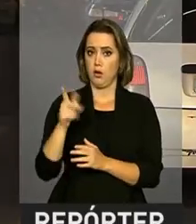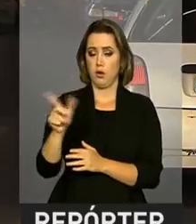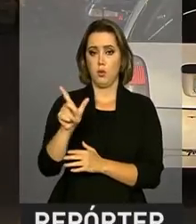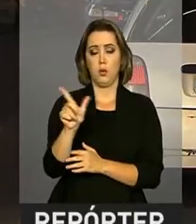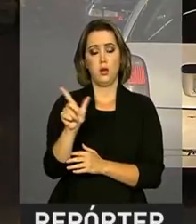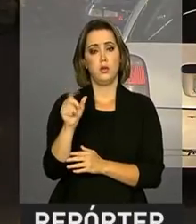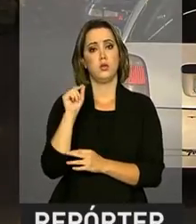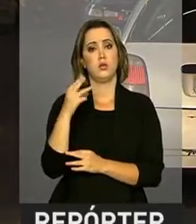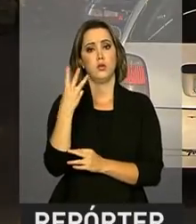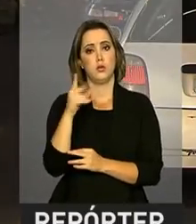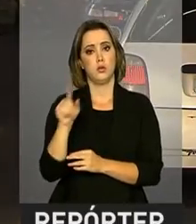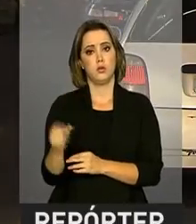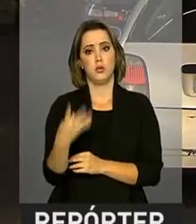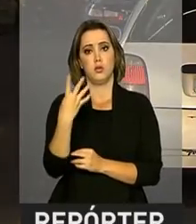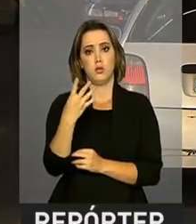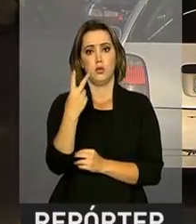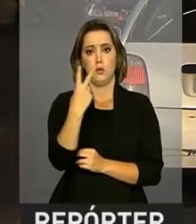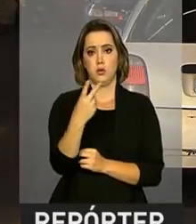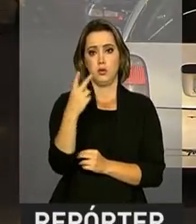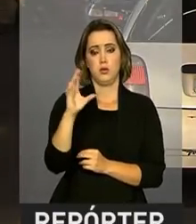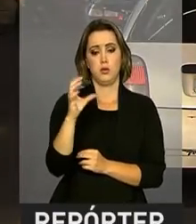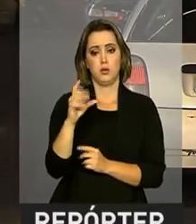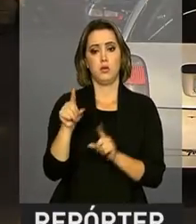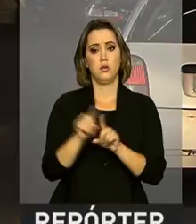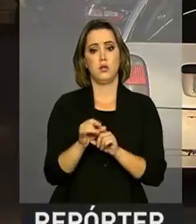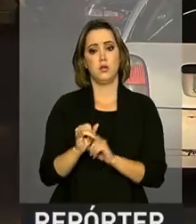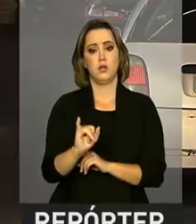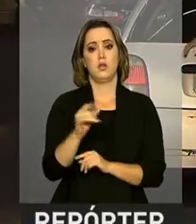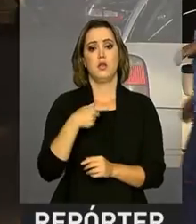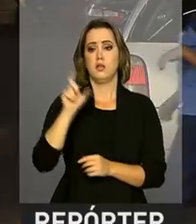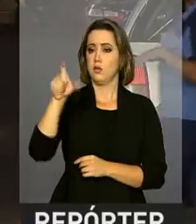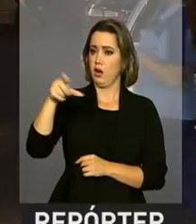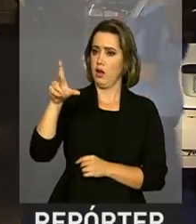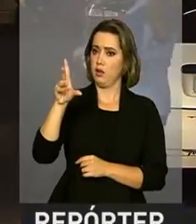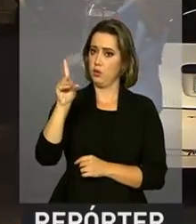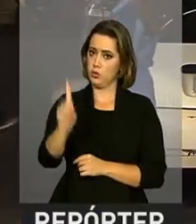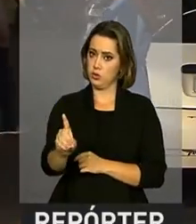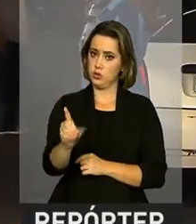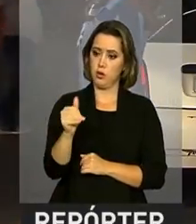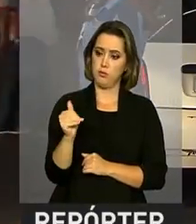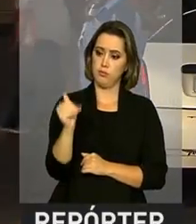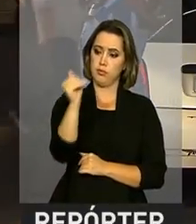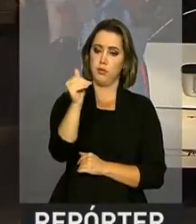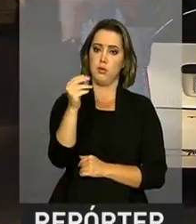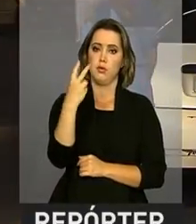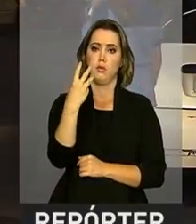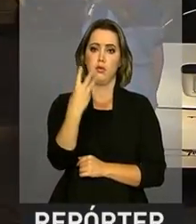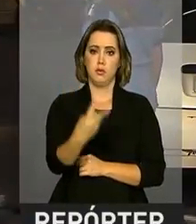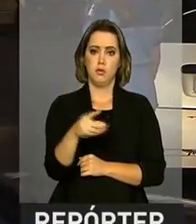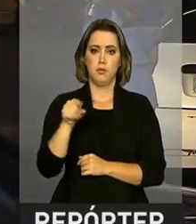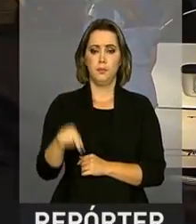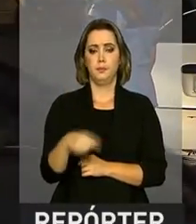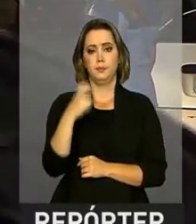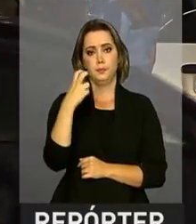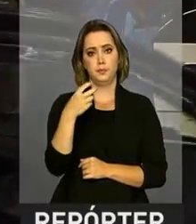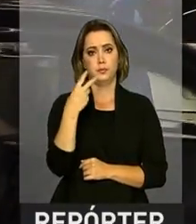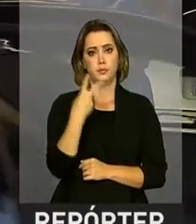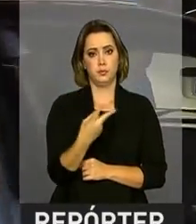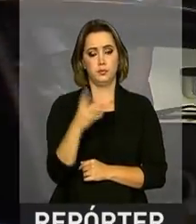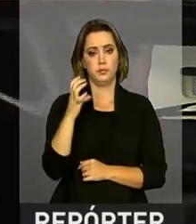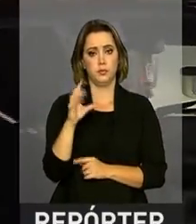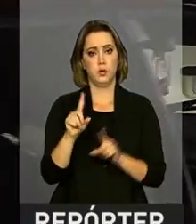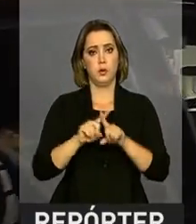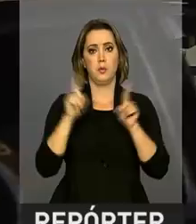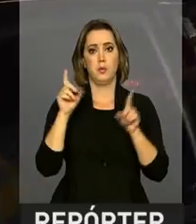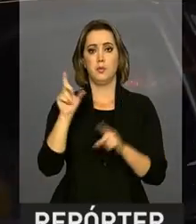a R$ 3,42. Se for no cartão de débito, sobe para R$ 3,52. Já